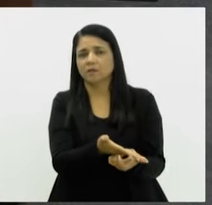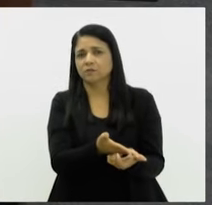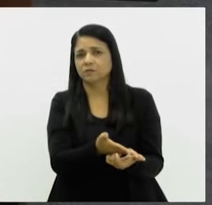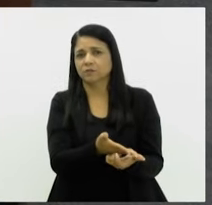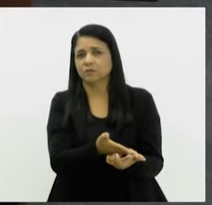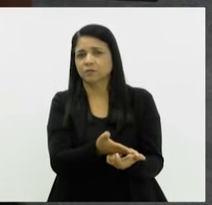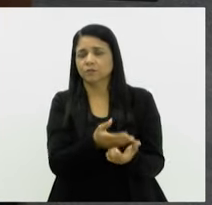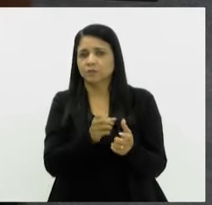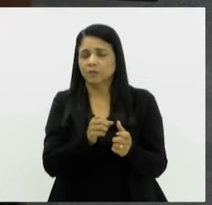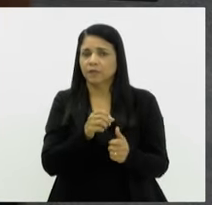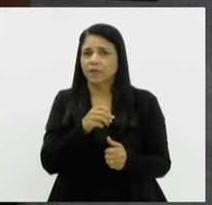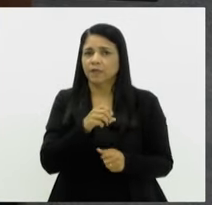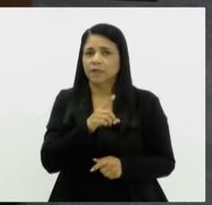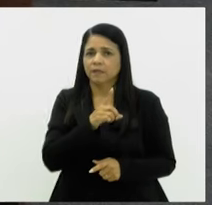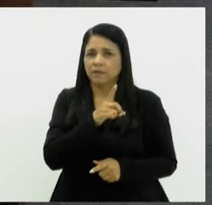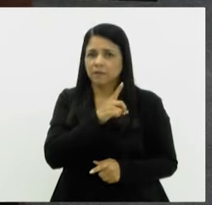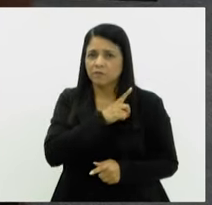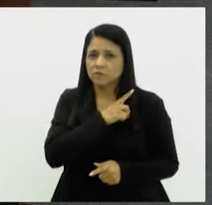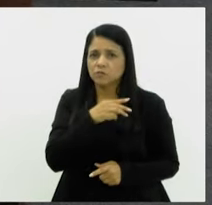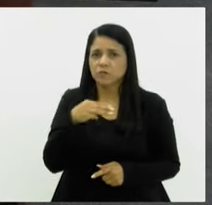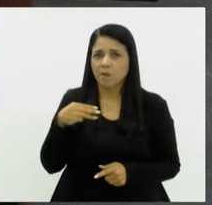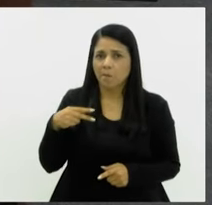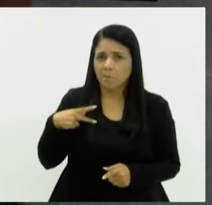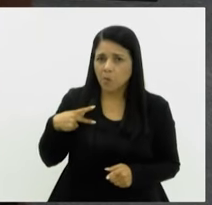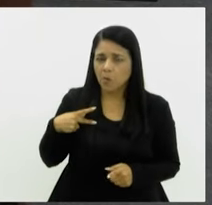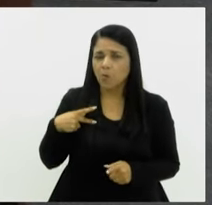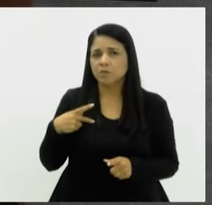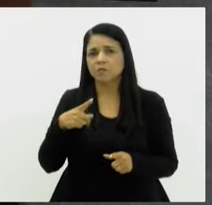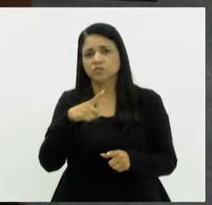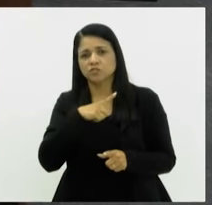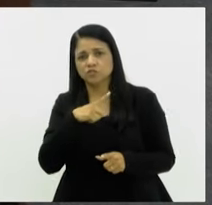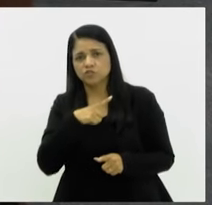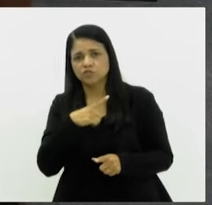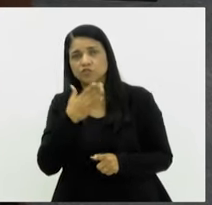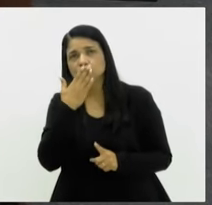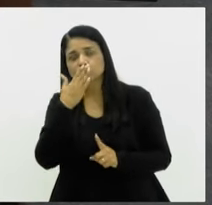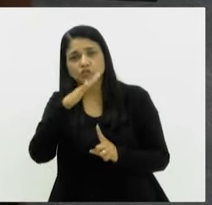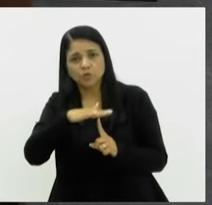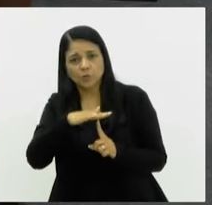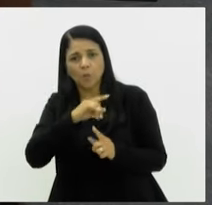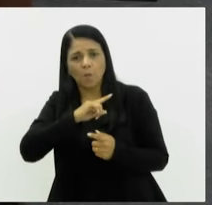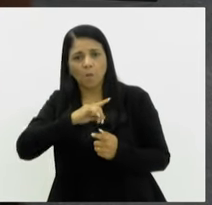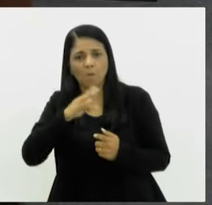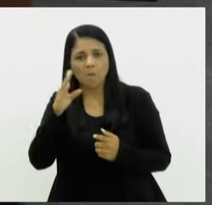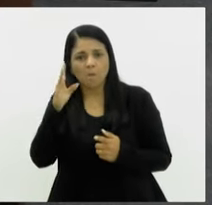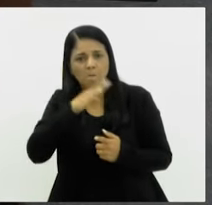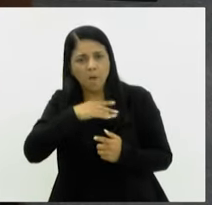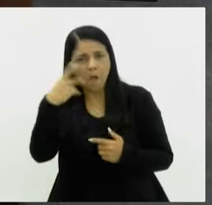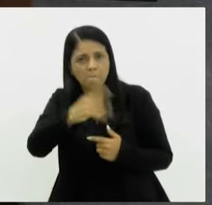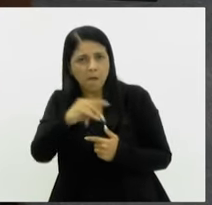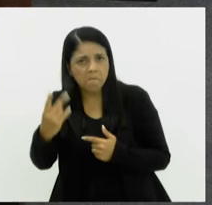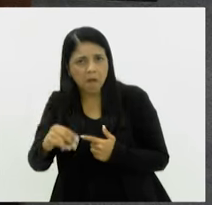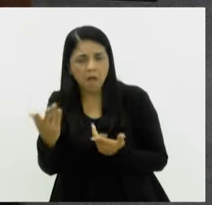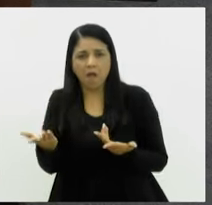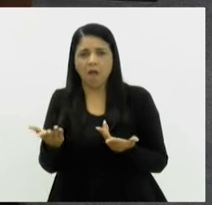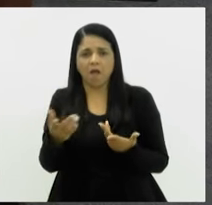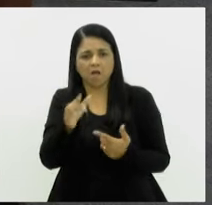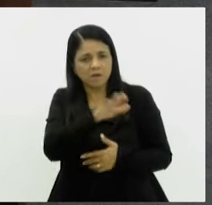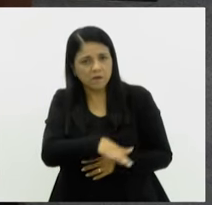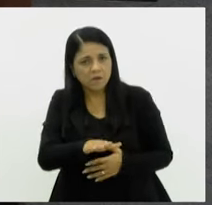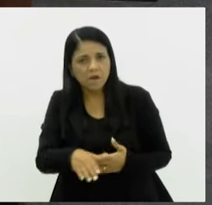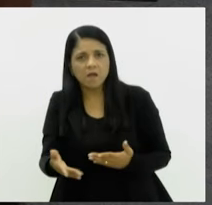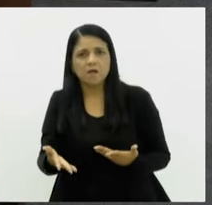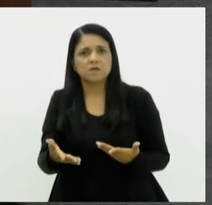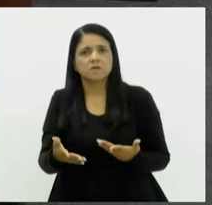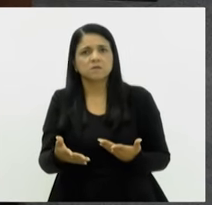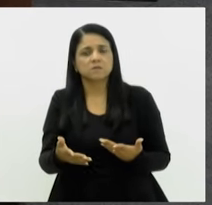acompanhamento da defensoria, ver se realmente havia algum tipo, por exemplo, de maltrato em relação à criança, aonde isso